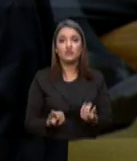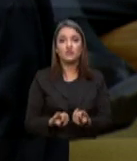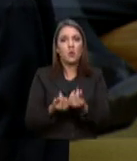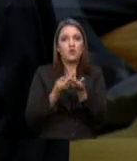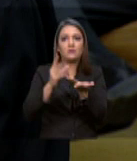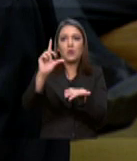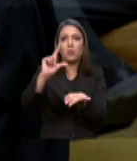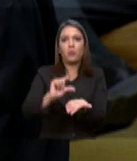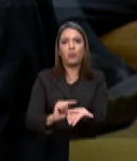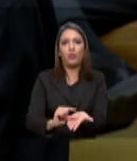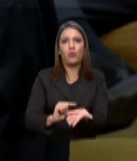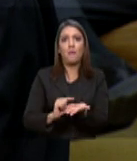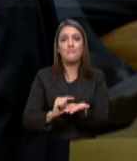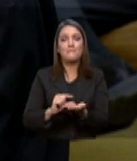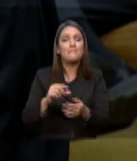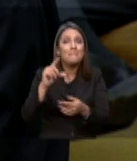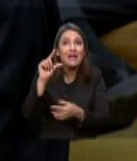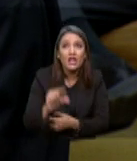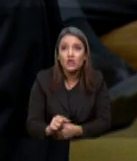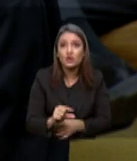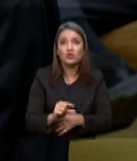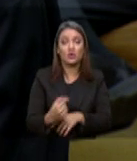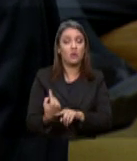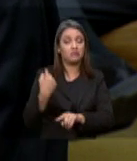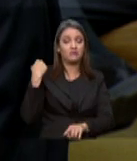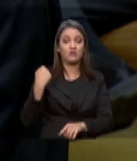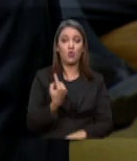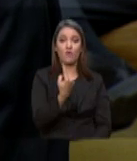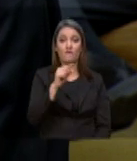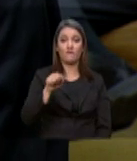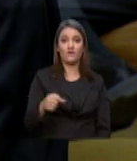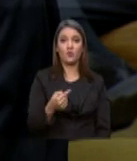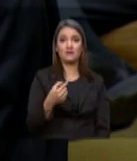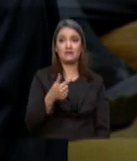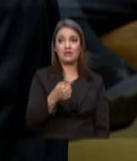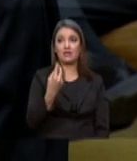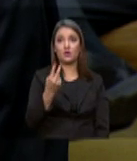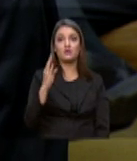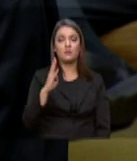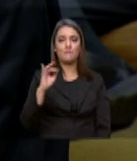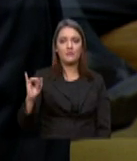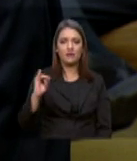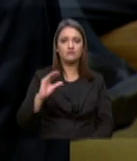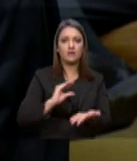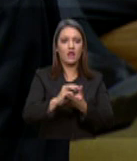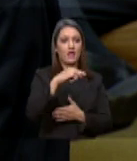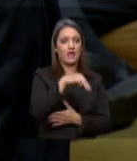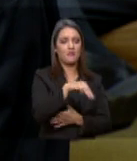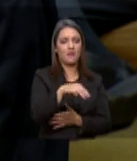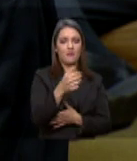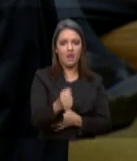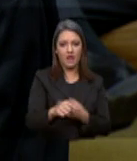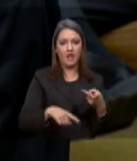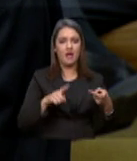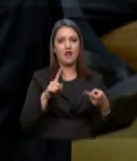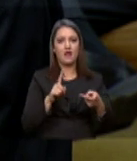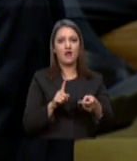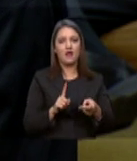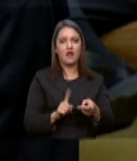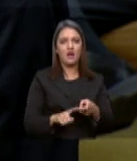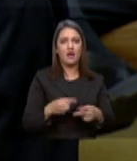últimas décadas, com apenas 1,72 bilhões de reais destinado ao MMA, ao IBAMA e ao